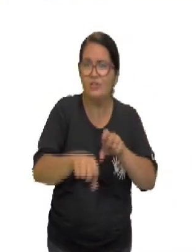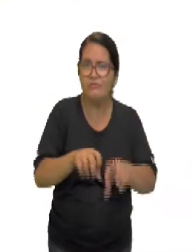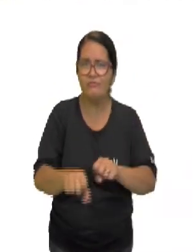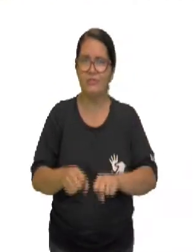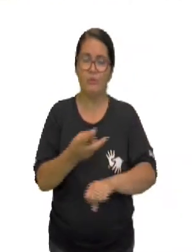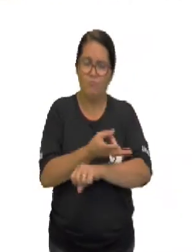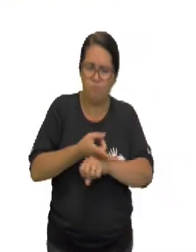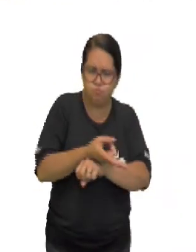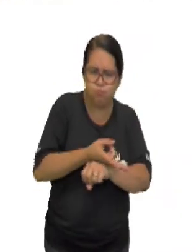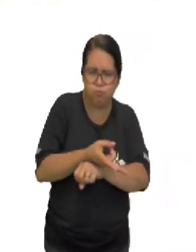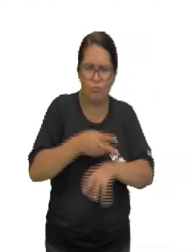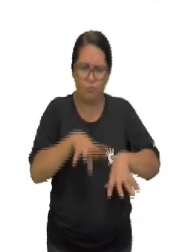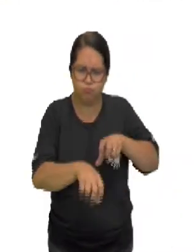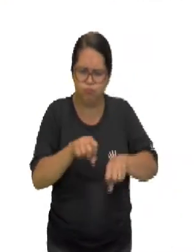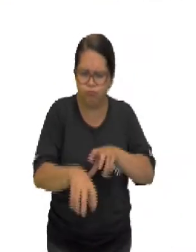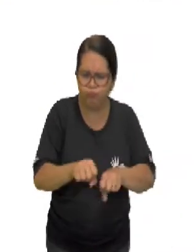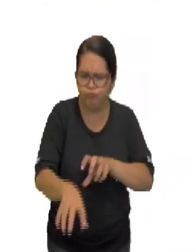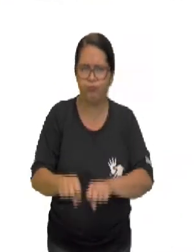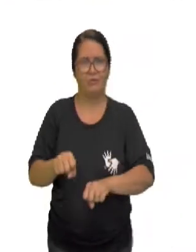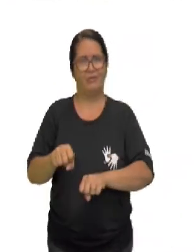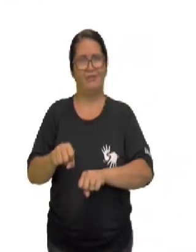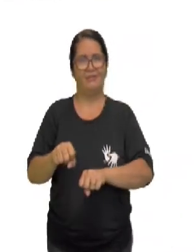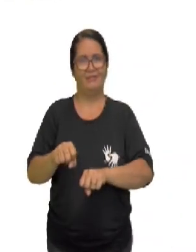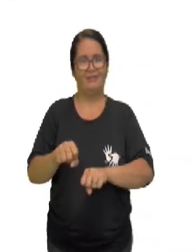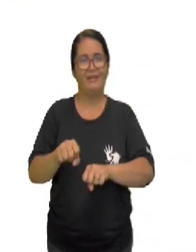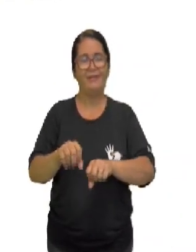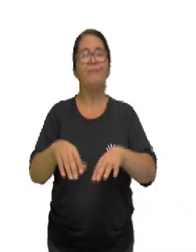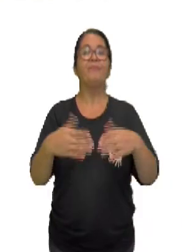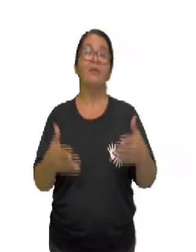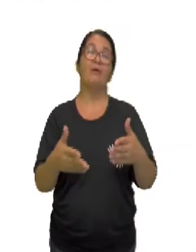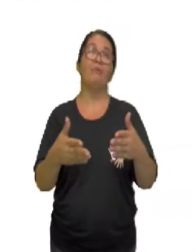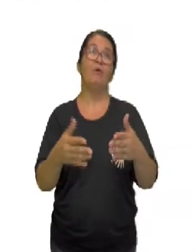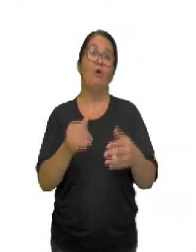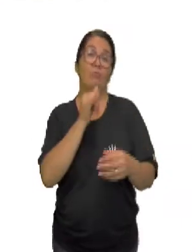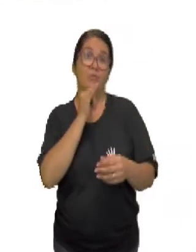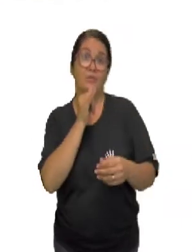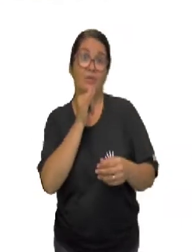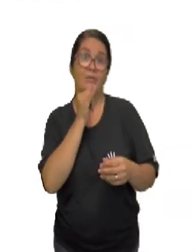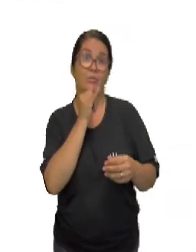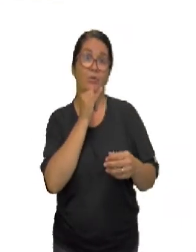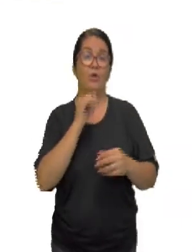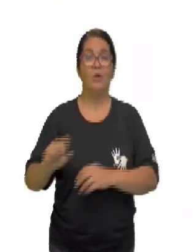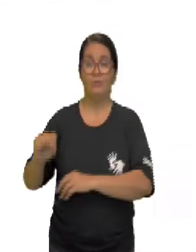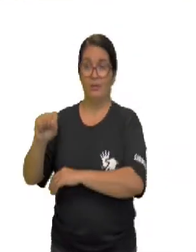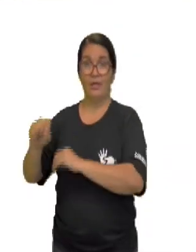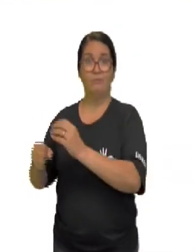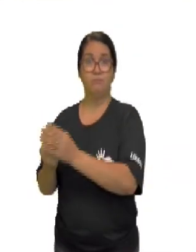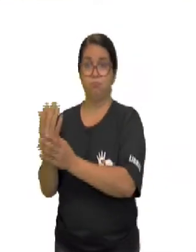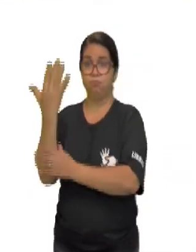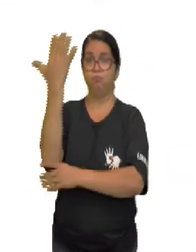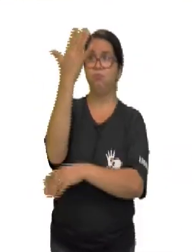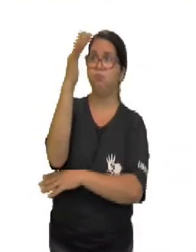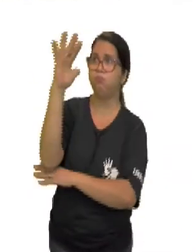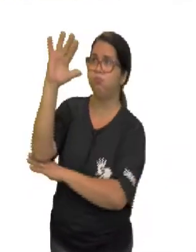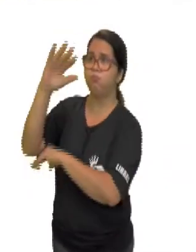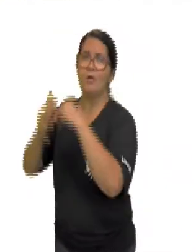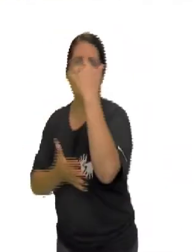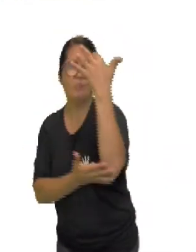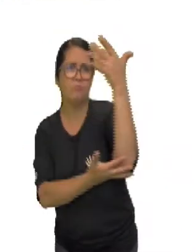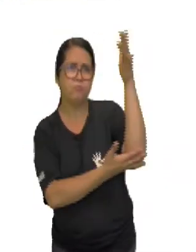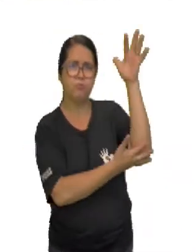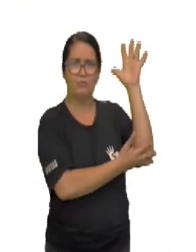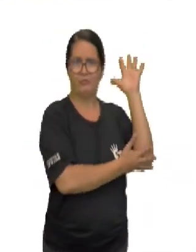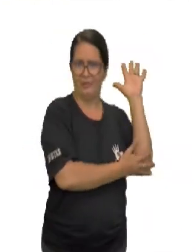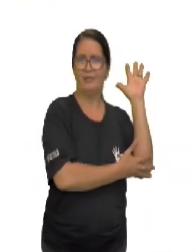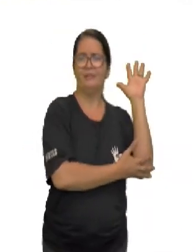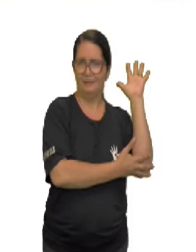quando você retira da natureza. Por exemplo, a Vale do Rio Doce é uma